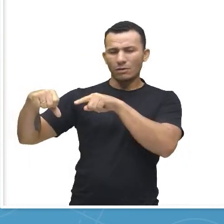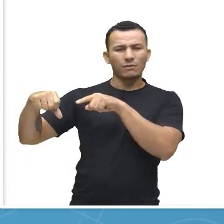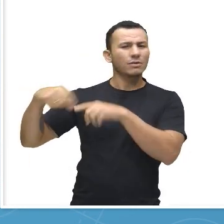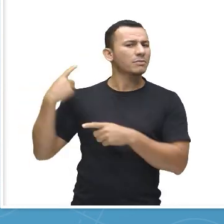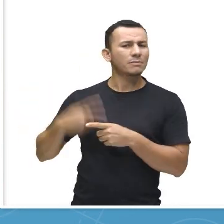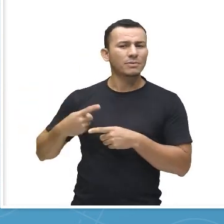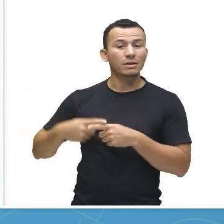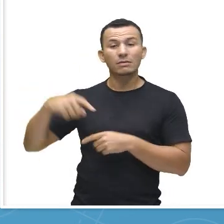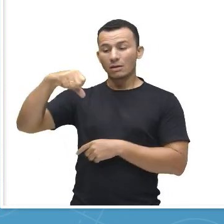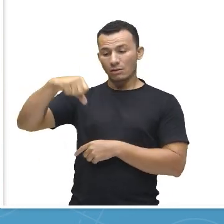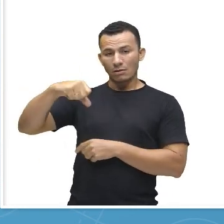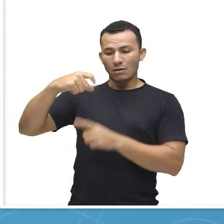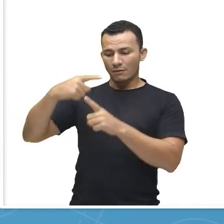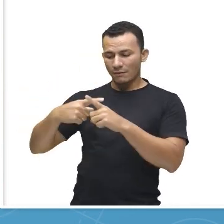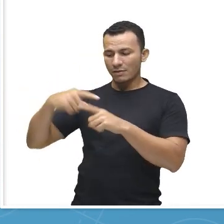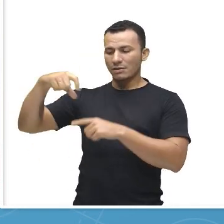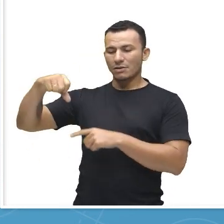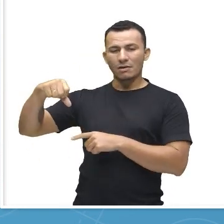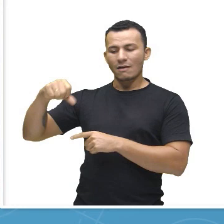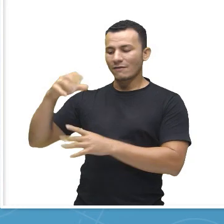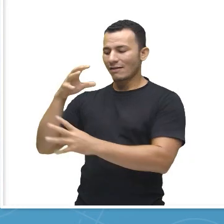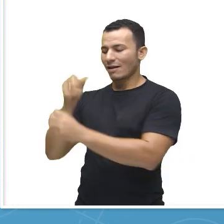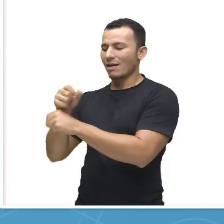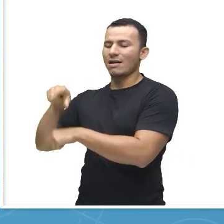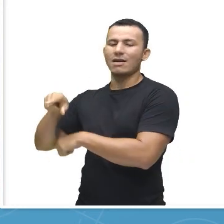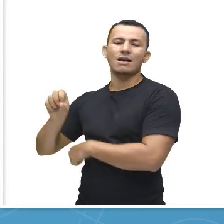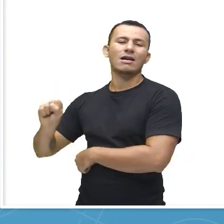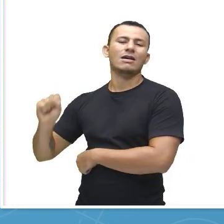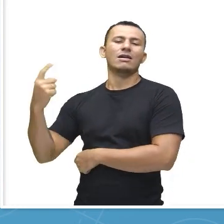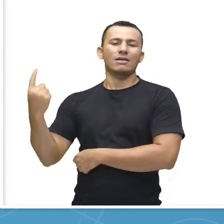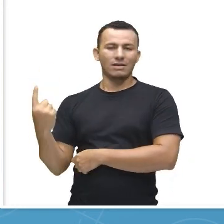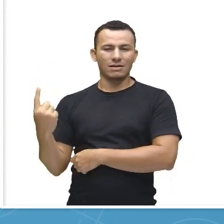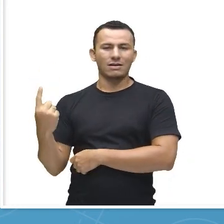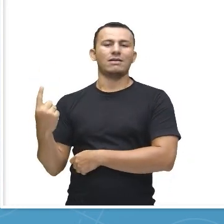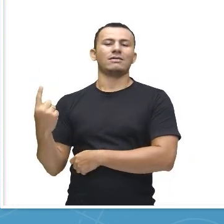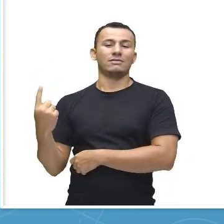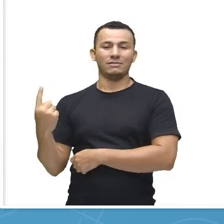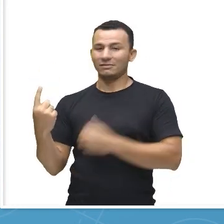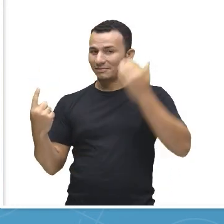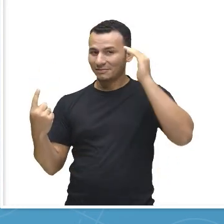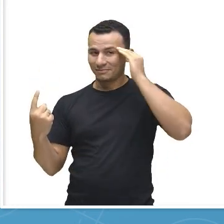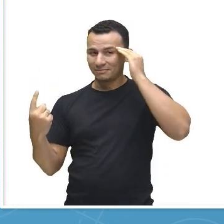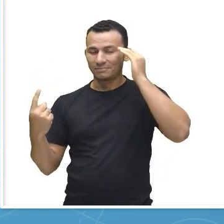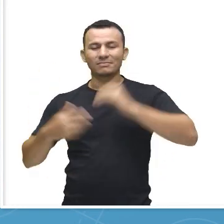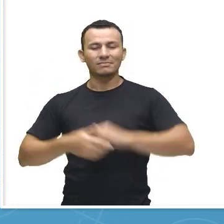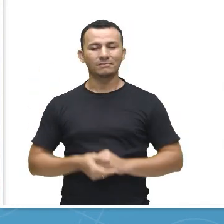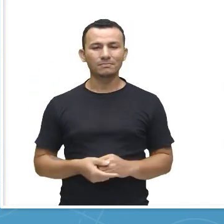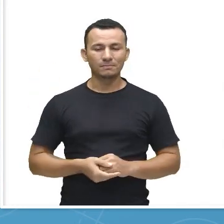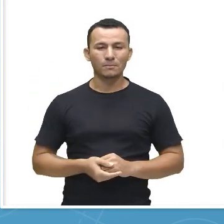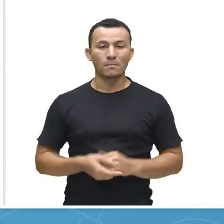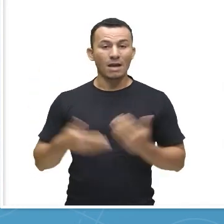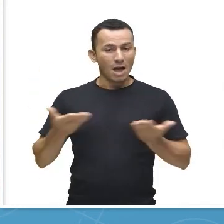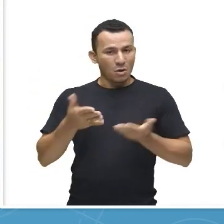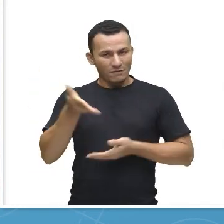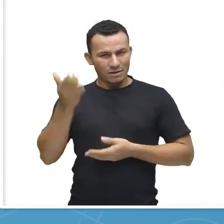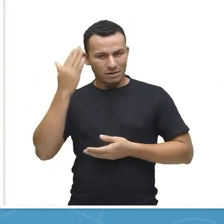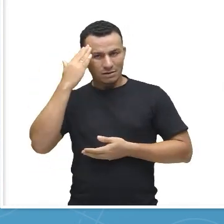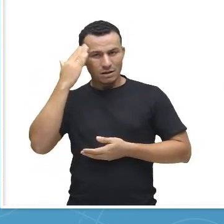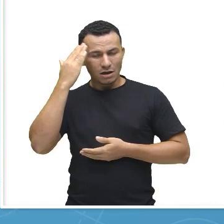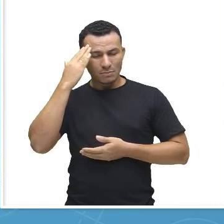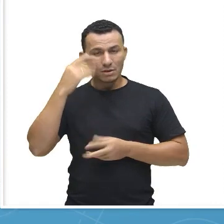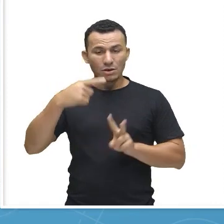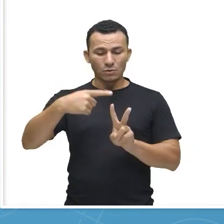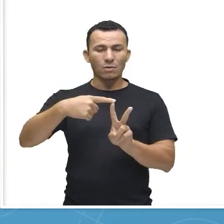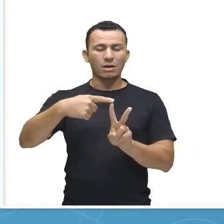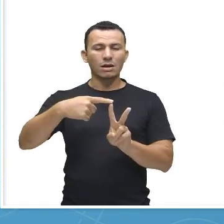Porque 9 vezes 9 é igual a 81, tá certo? Então, para você saber a raiz